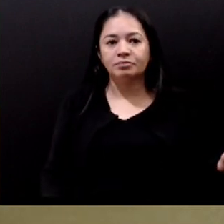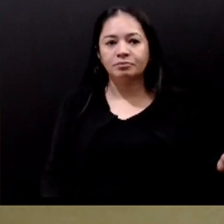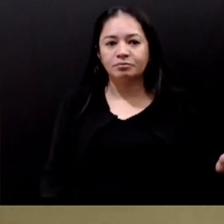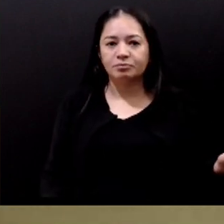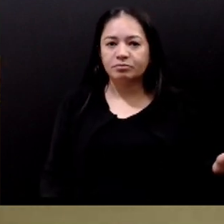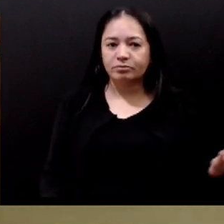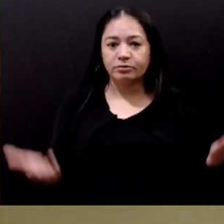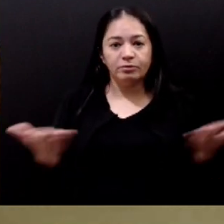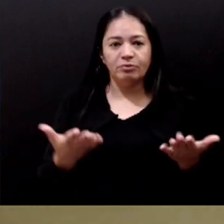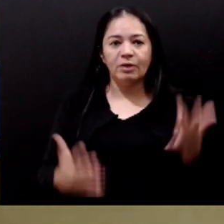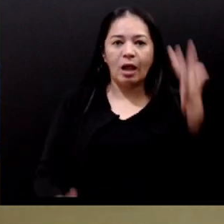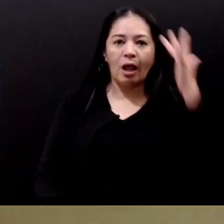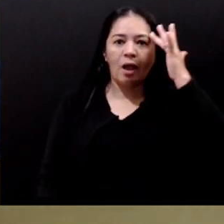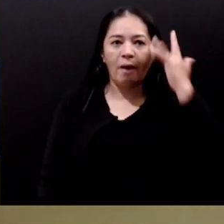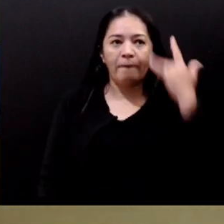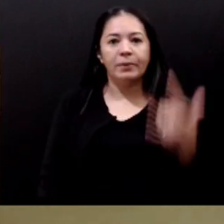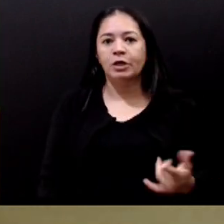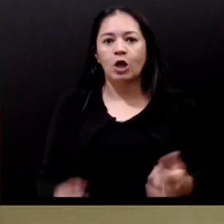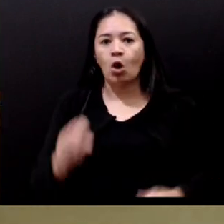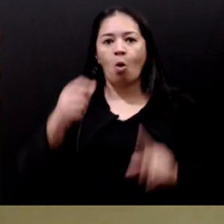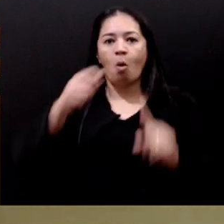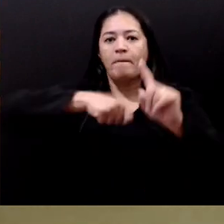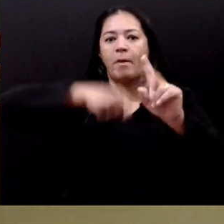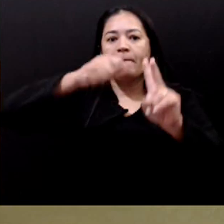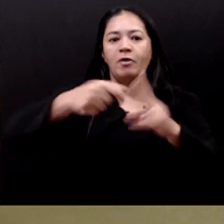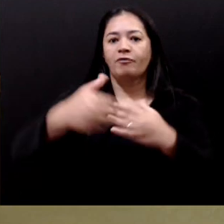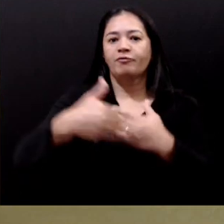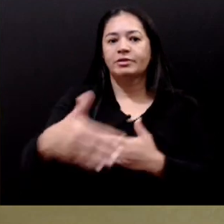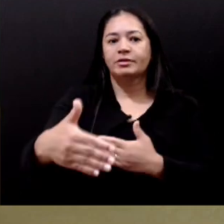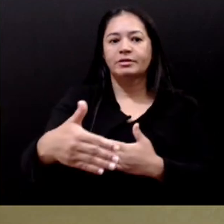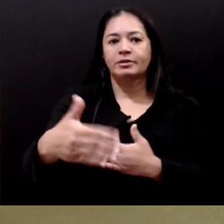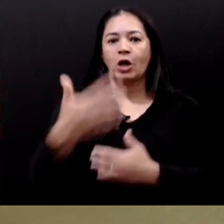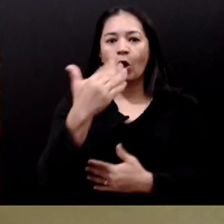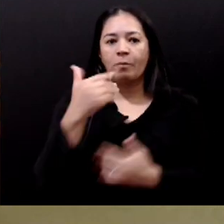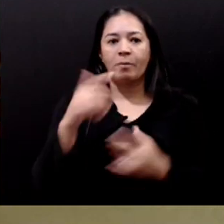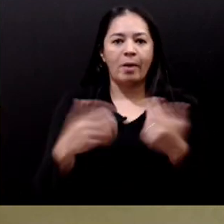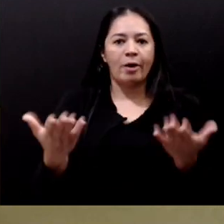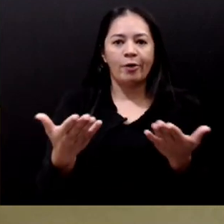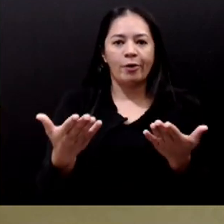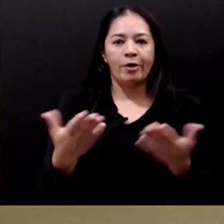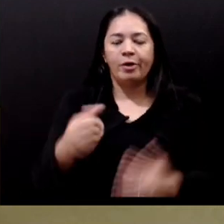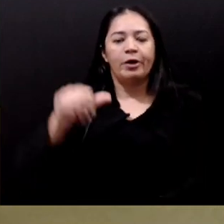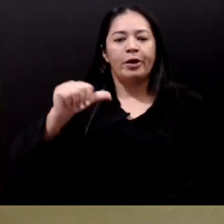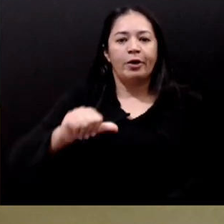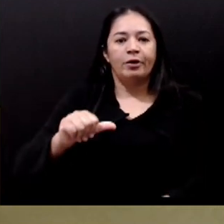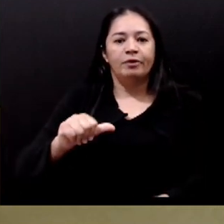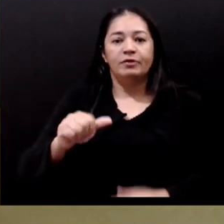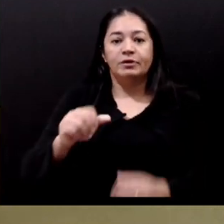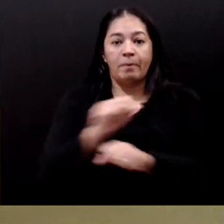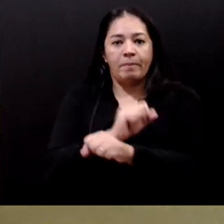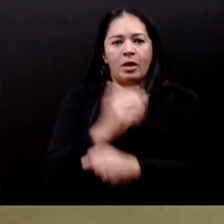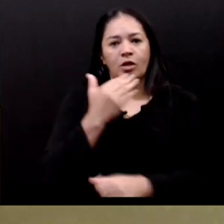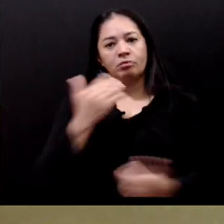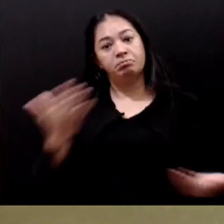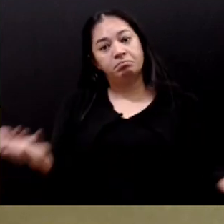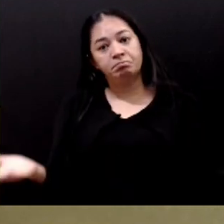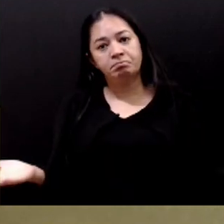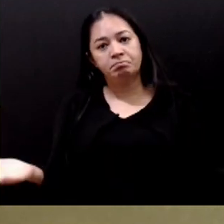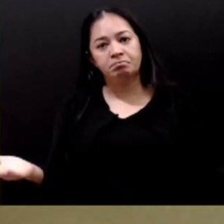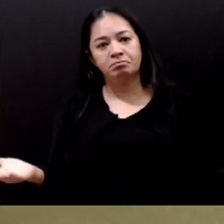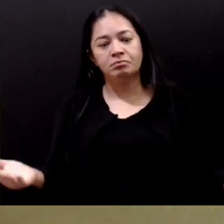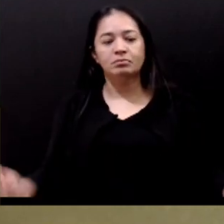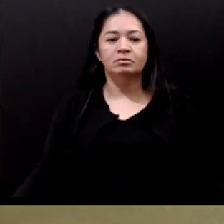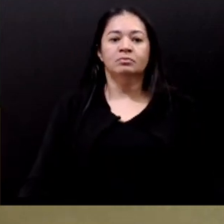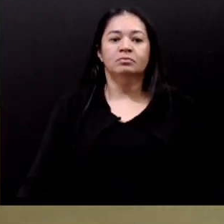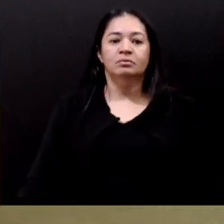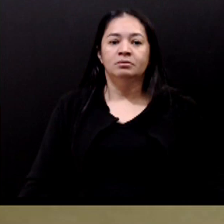2 meses você entende que o que você comia já não era tão bom assim, você para de comer. É, infelizmente tem isso. Gente, olha só, ele